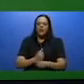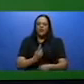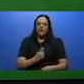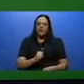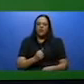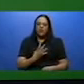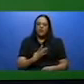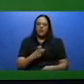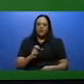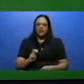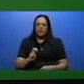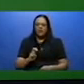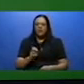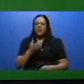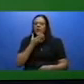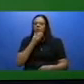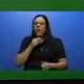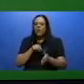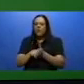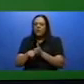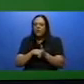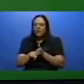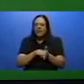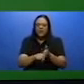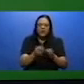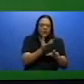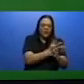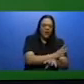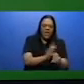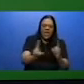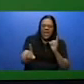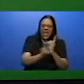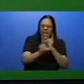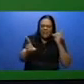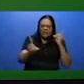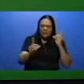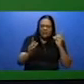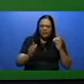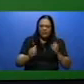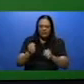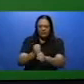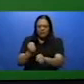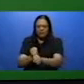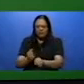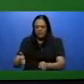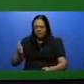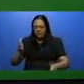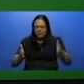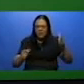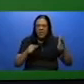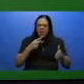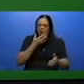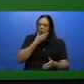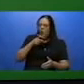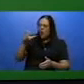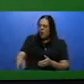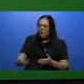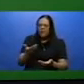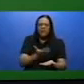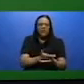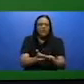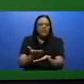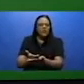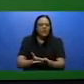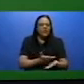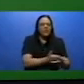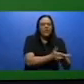1845, um arqueólogo descobriu ruínas desse lugar quando ele estava lá fazendo estudos. Ruínas de uma cidade que havia